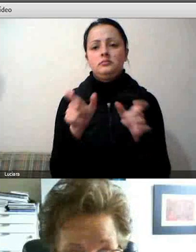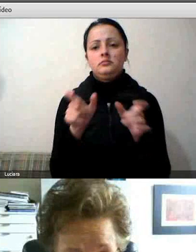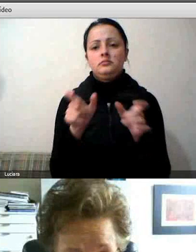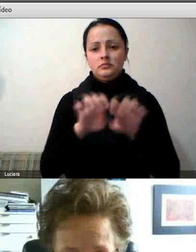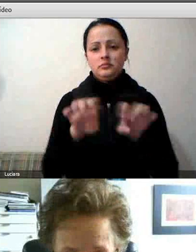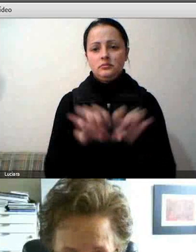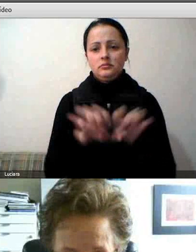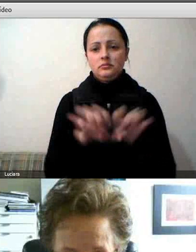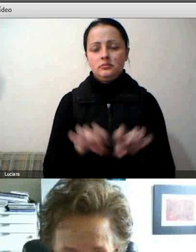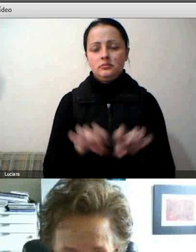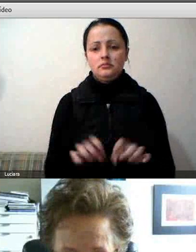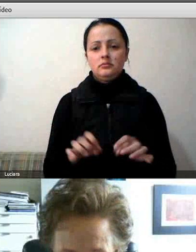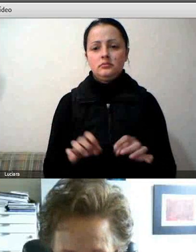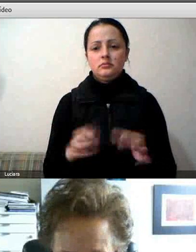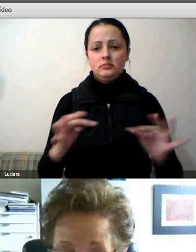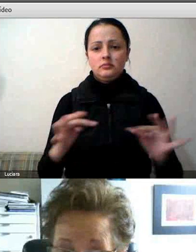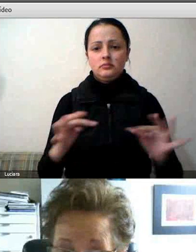infraestrutura tecnológica.